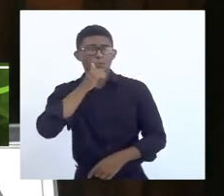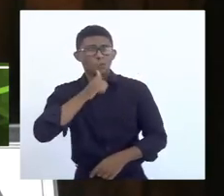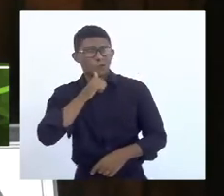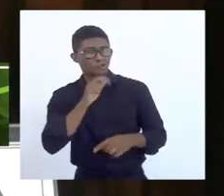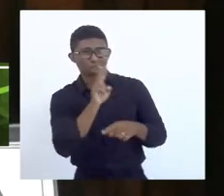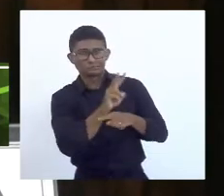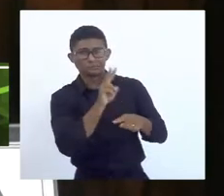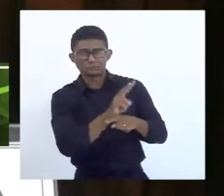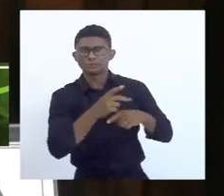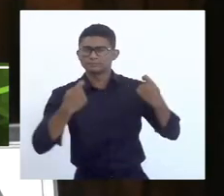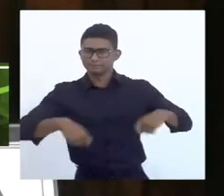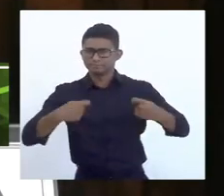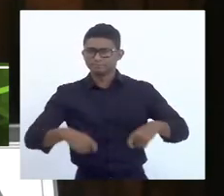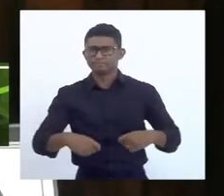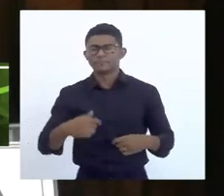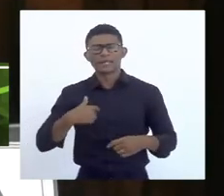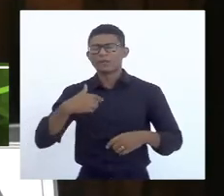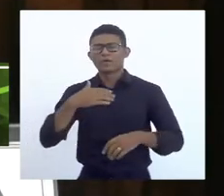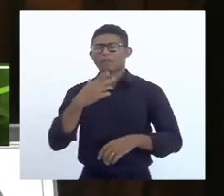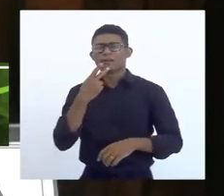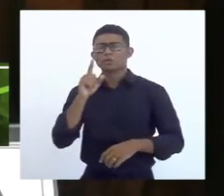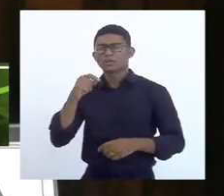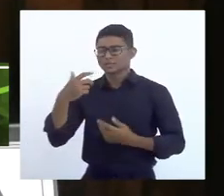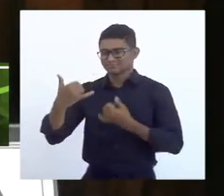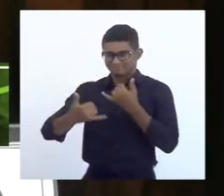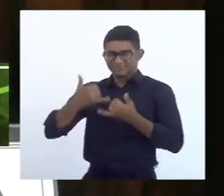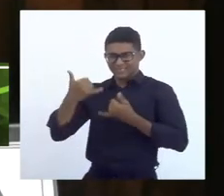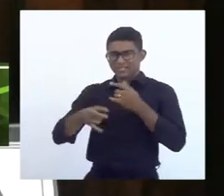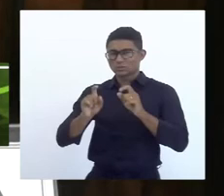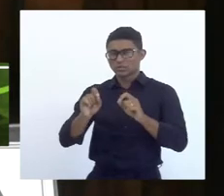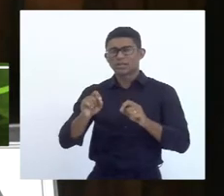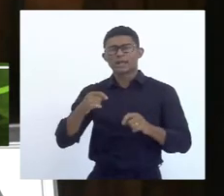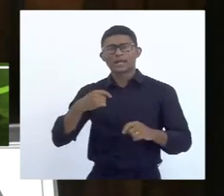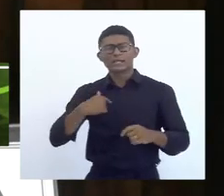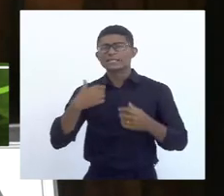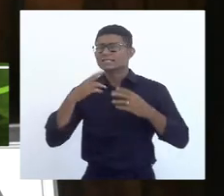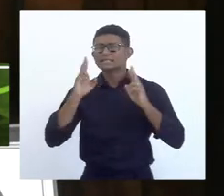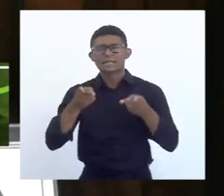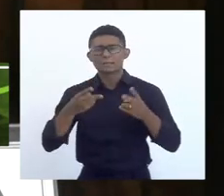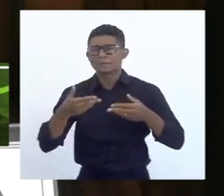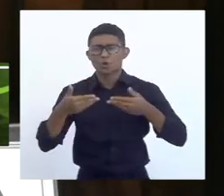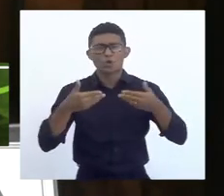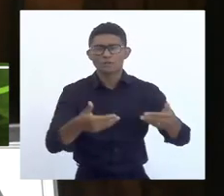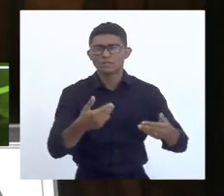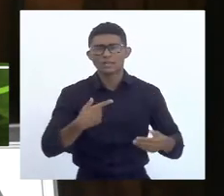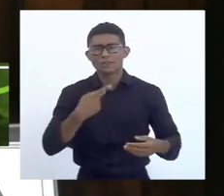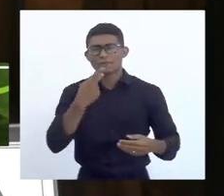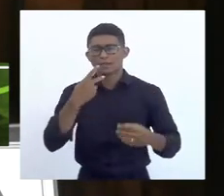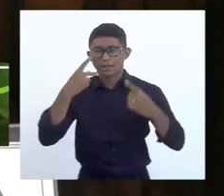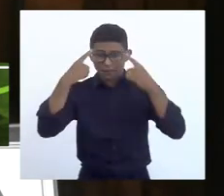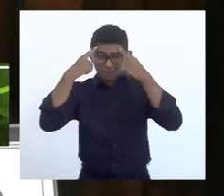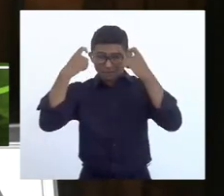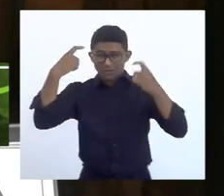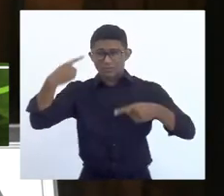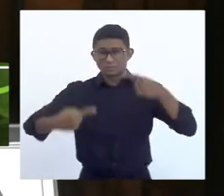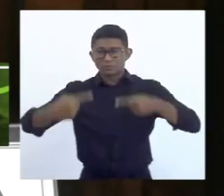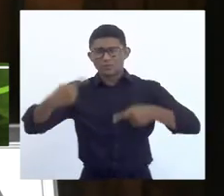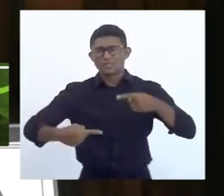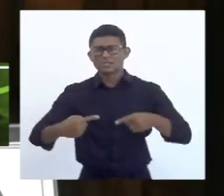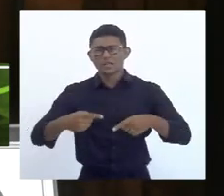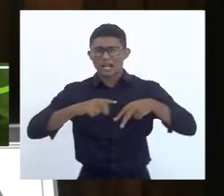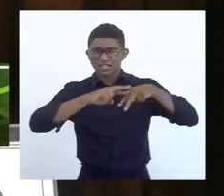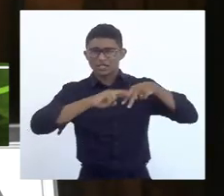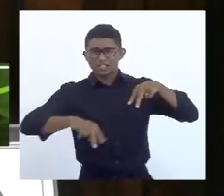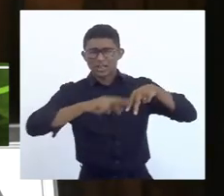as meninas aqui na mesa que sempre que eu sou convidada para falar sobre violência política de gênero, eu penso qual é a razão que eu sou convidada para falar.